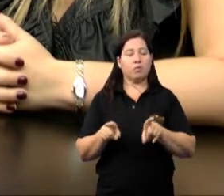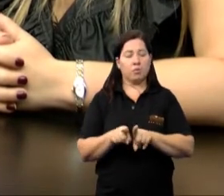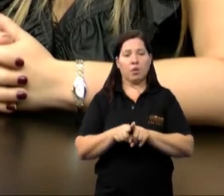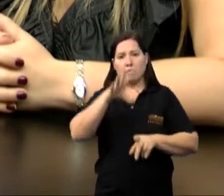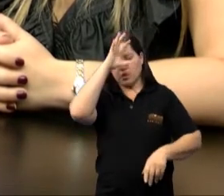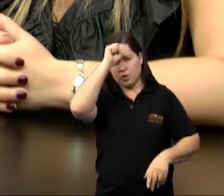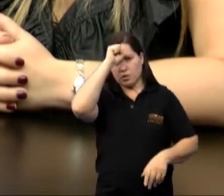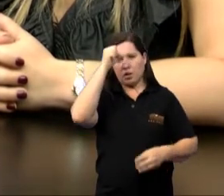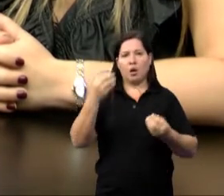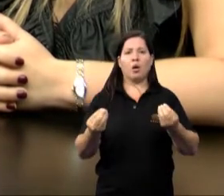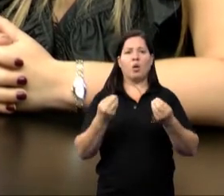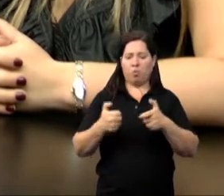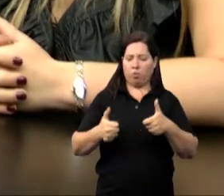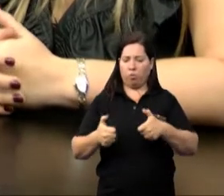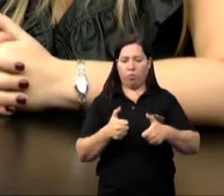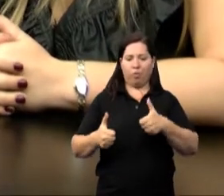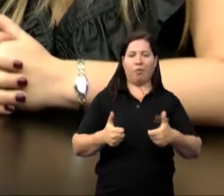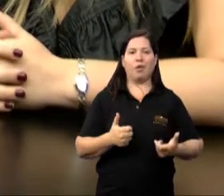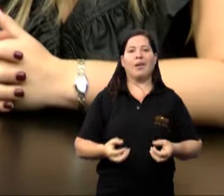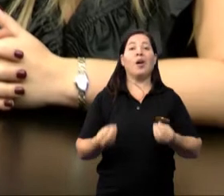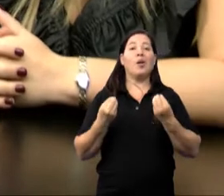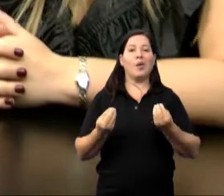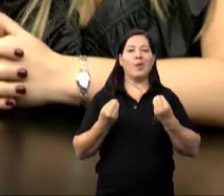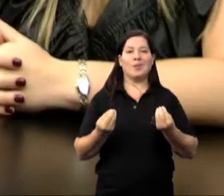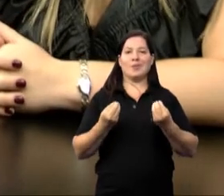aprendizar. Como que você os vê?